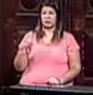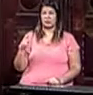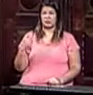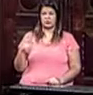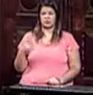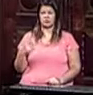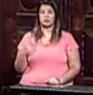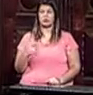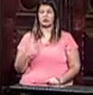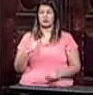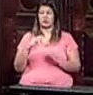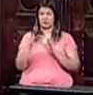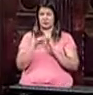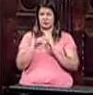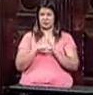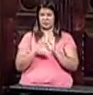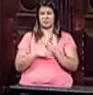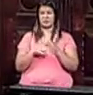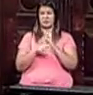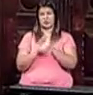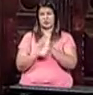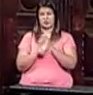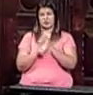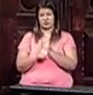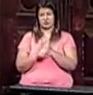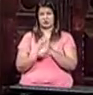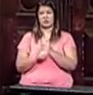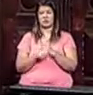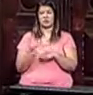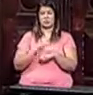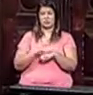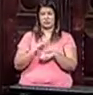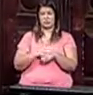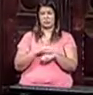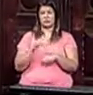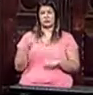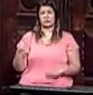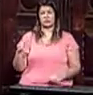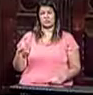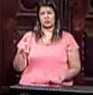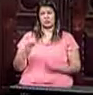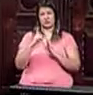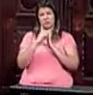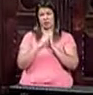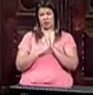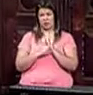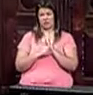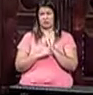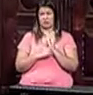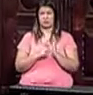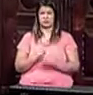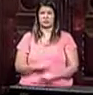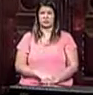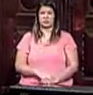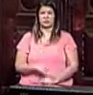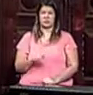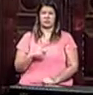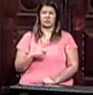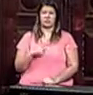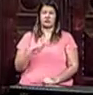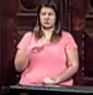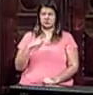nova metodologia de cálculo oriunda do decreto do Temer, que ama o